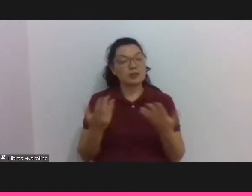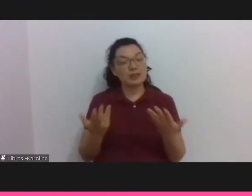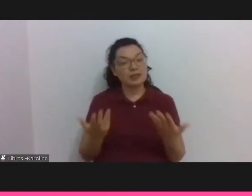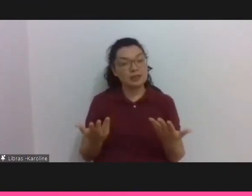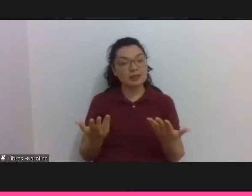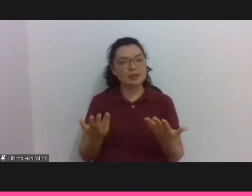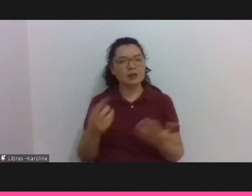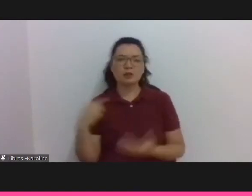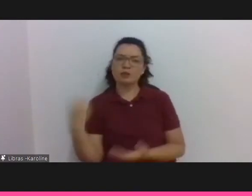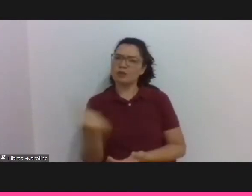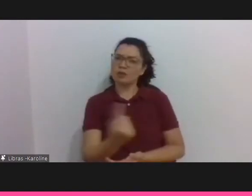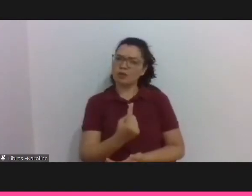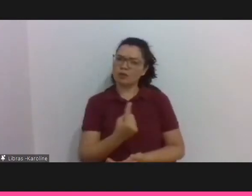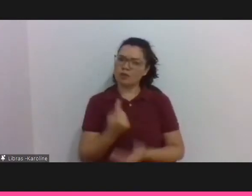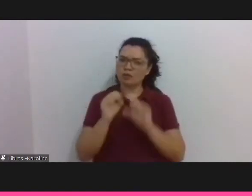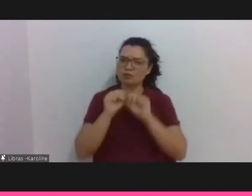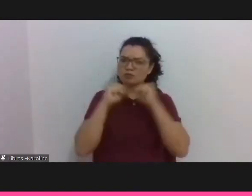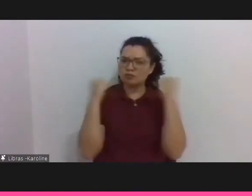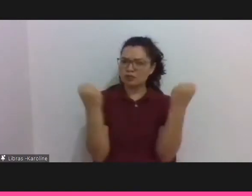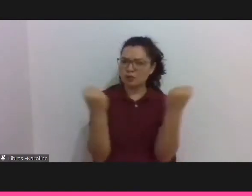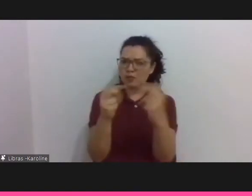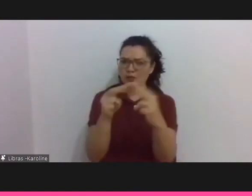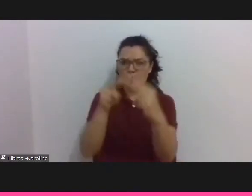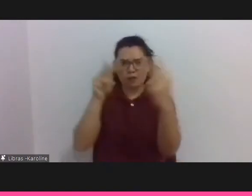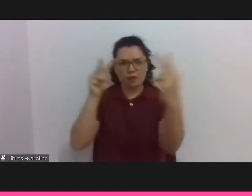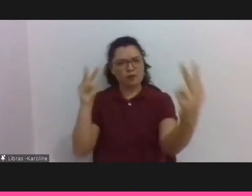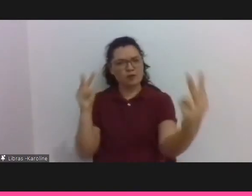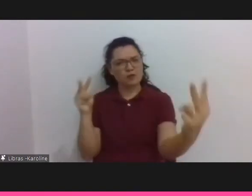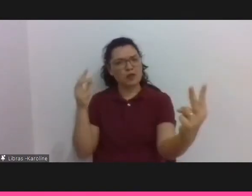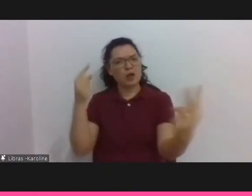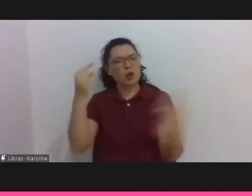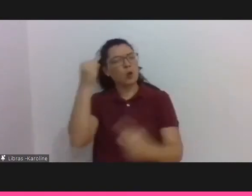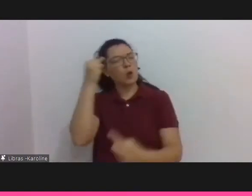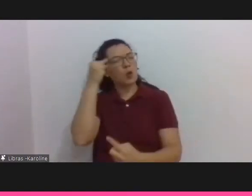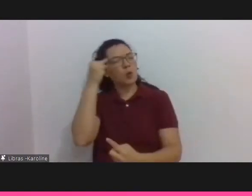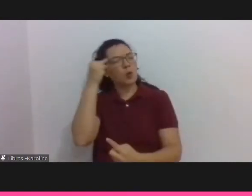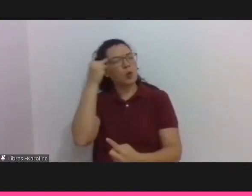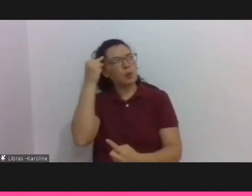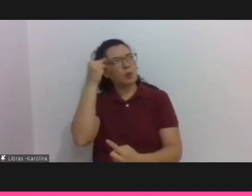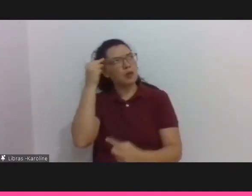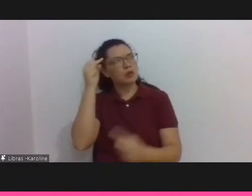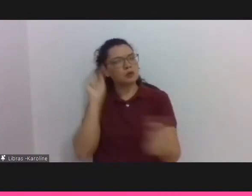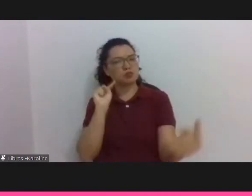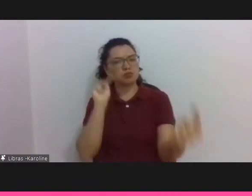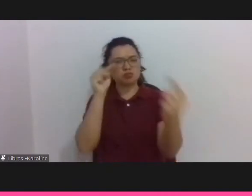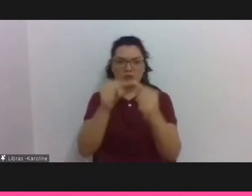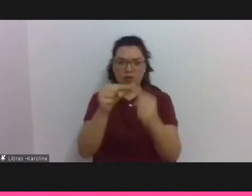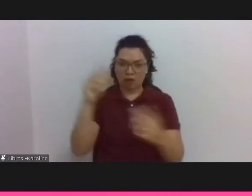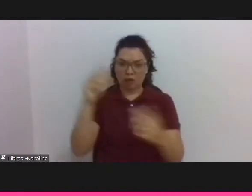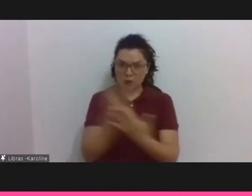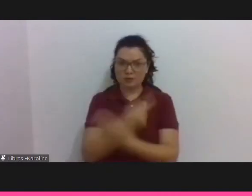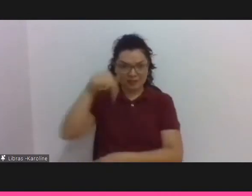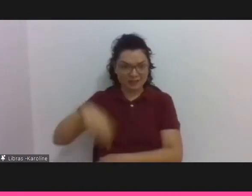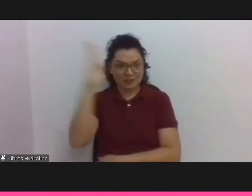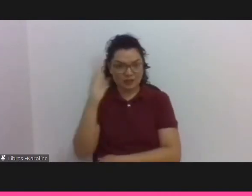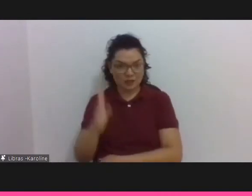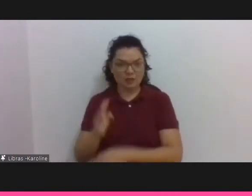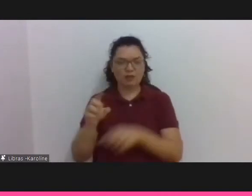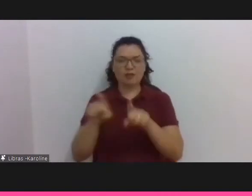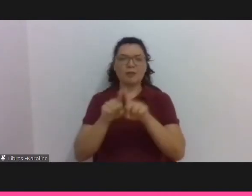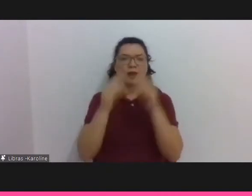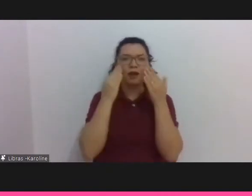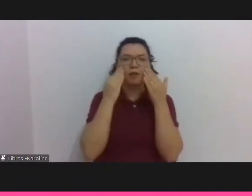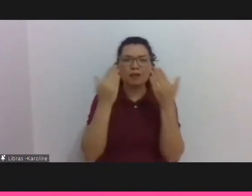como o maior evento de pesquisa em arquitetura e urbanismo a ser realizado no Brasil, apresentando questões relevantes e